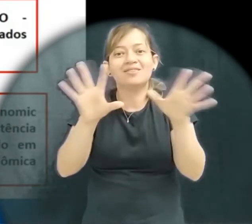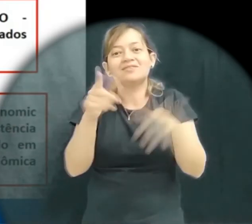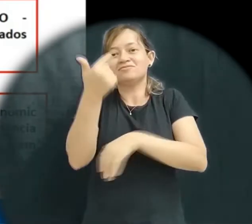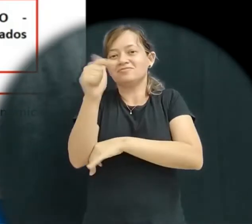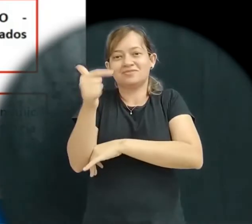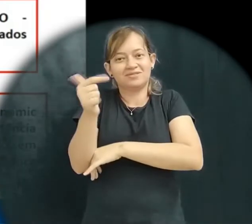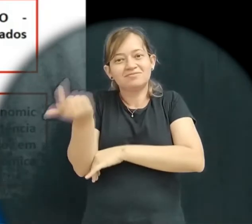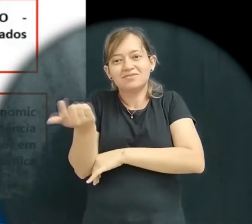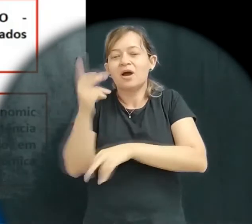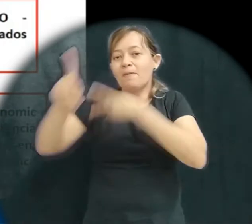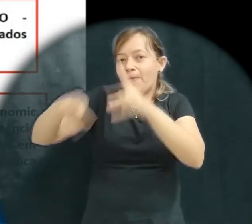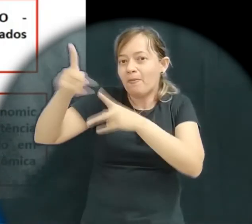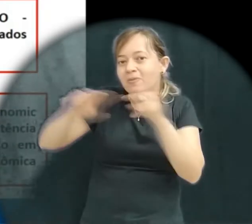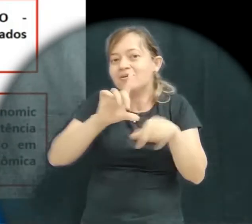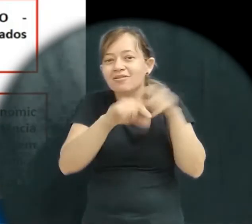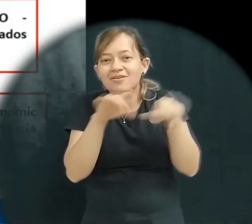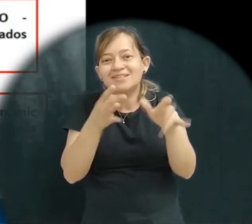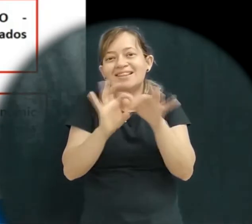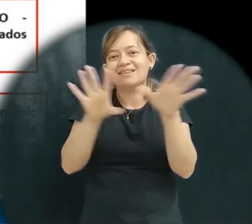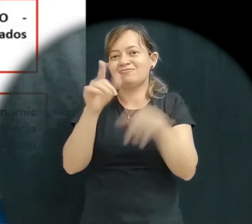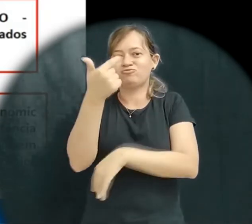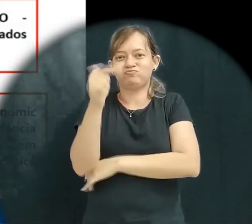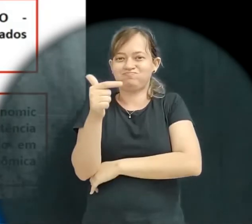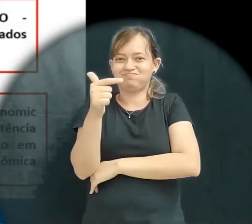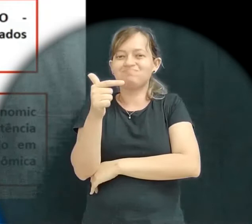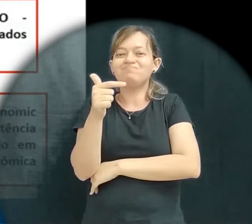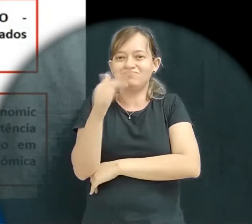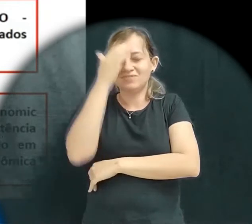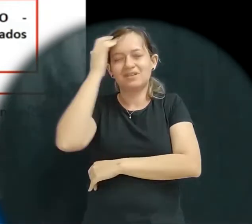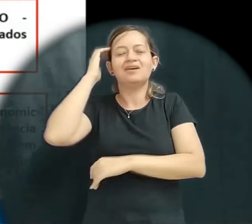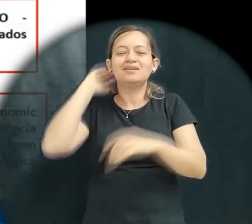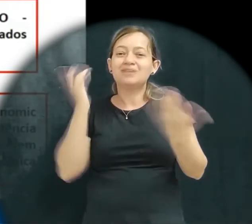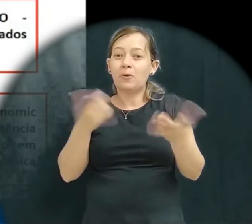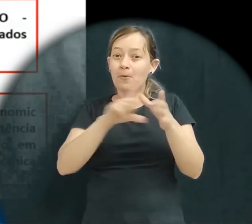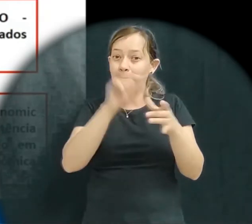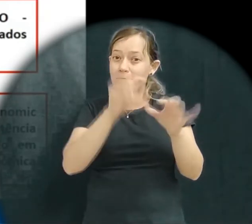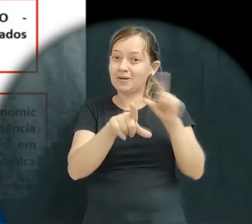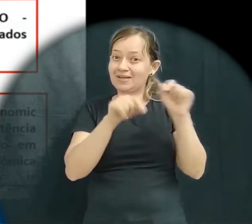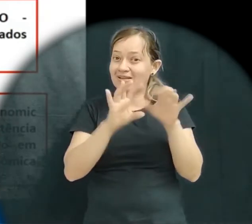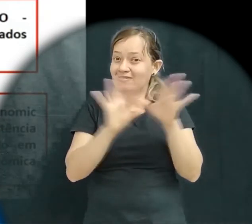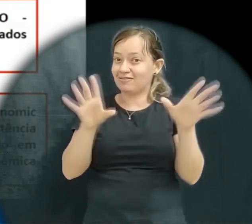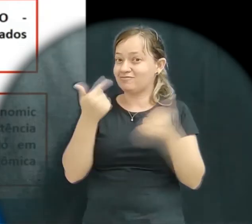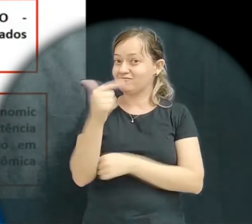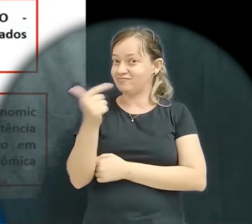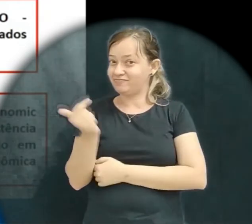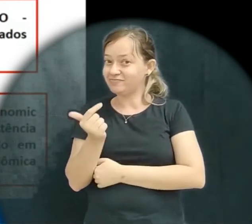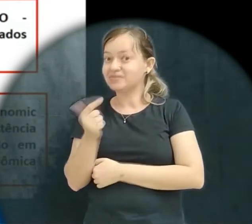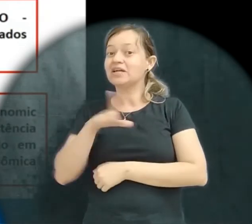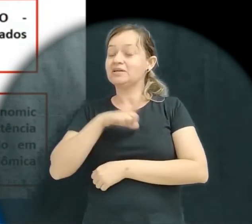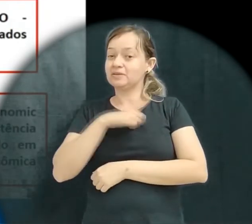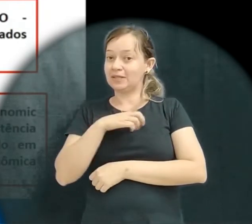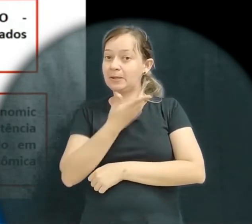vir. Então isso não é democracia. Eles chamaram assim. E outro lado teve também